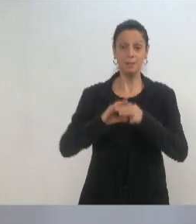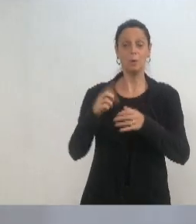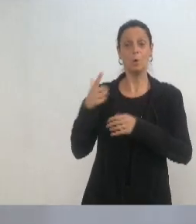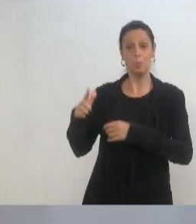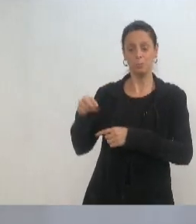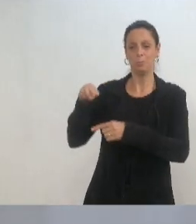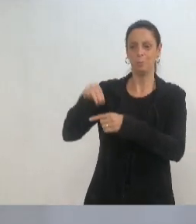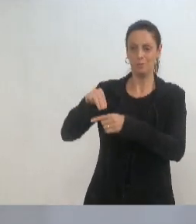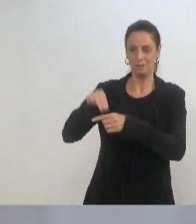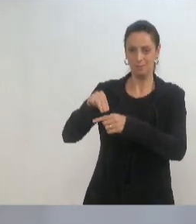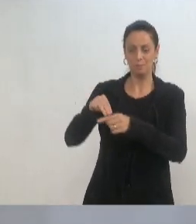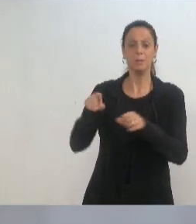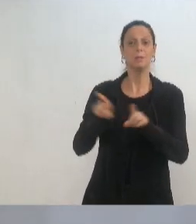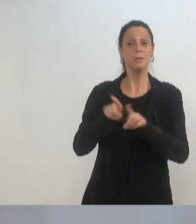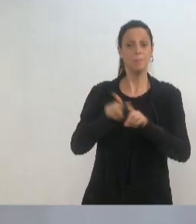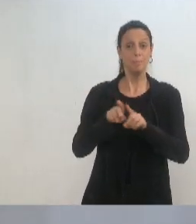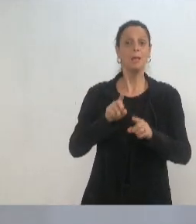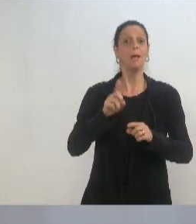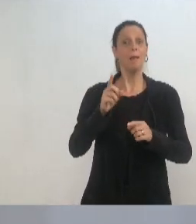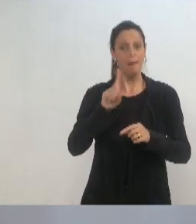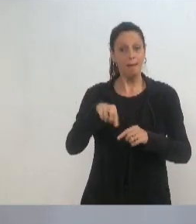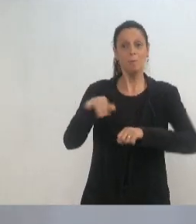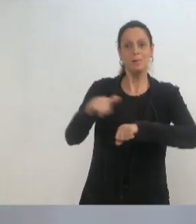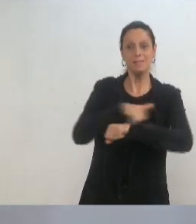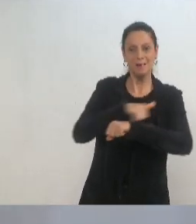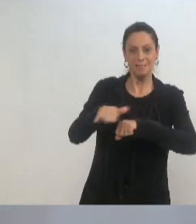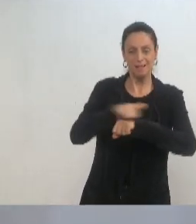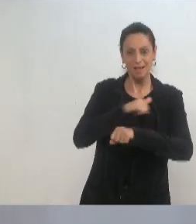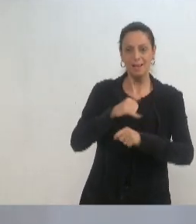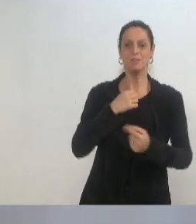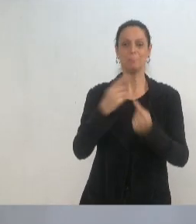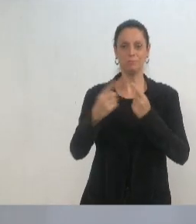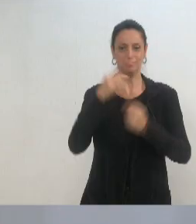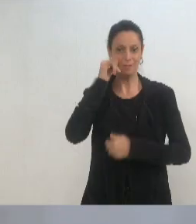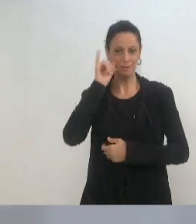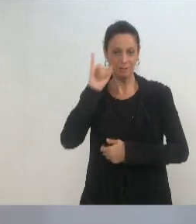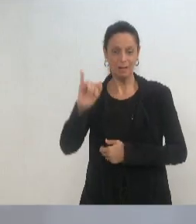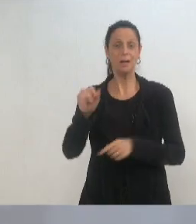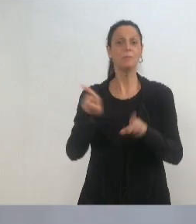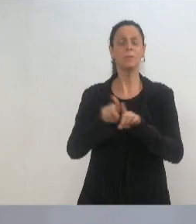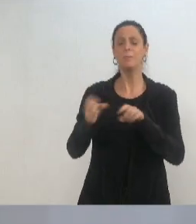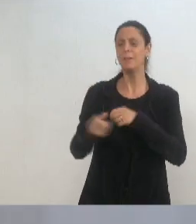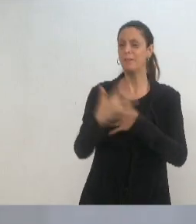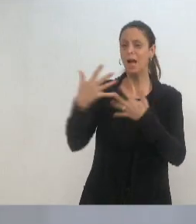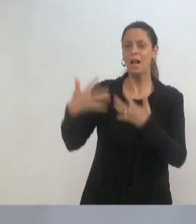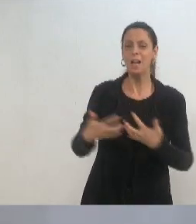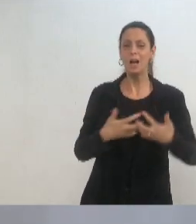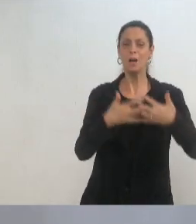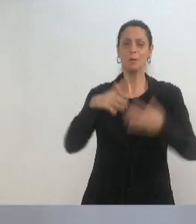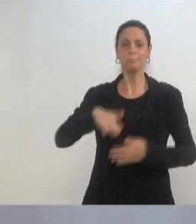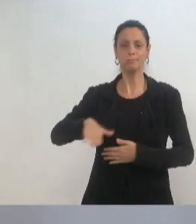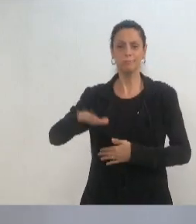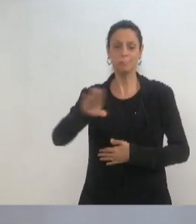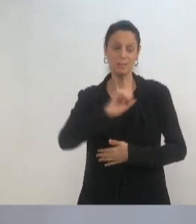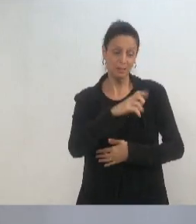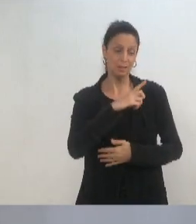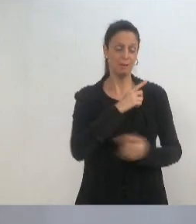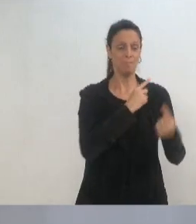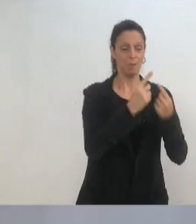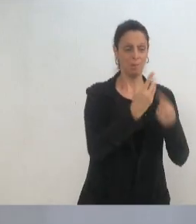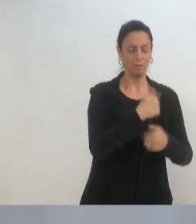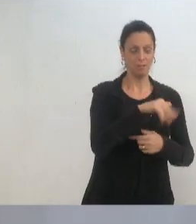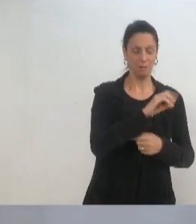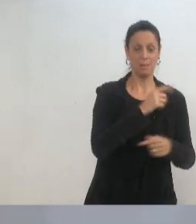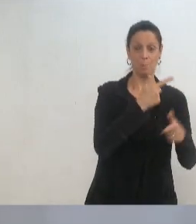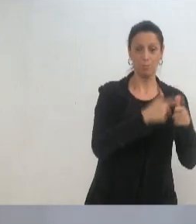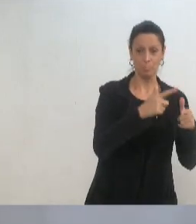rota alternativa à BR-470, vários caminhões, inclusive, transitam por ali quando a gente tem problema na BR-470, então essa